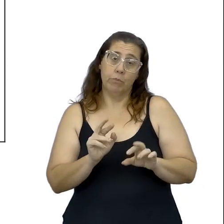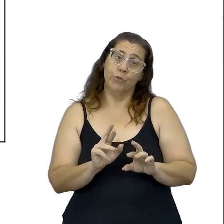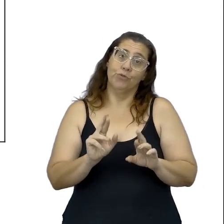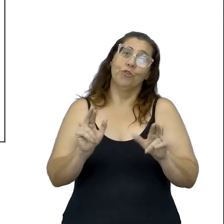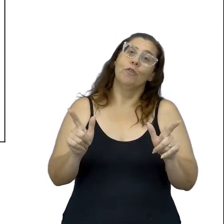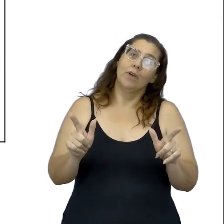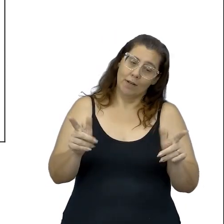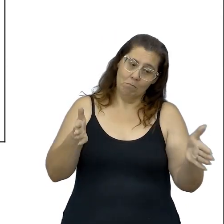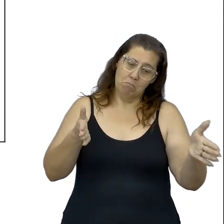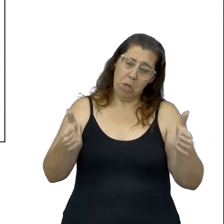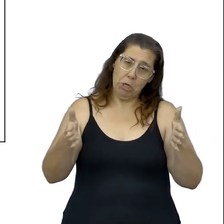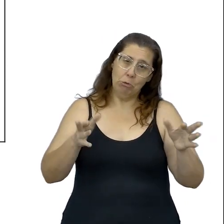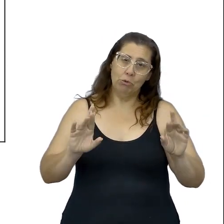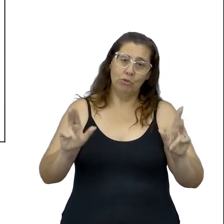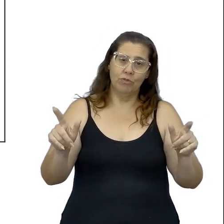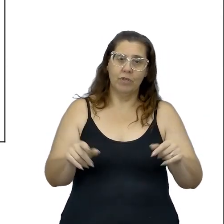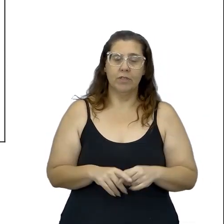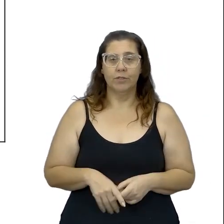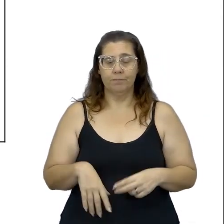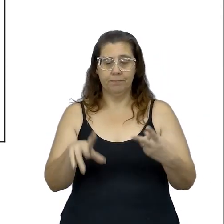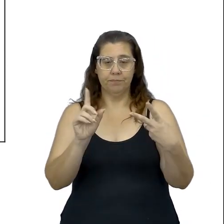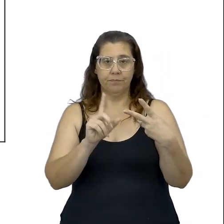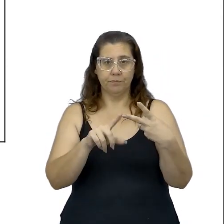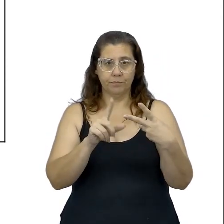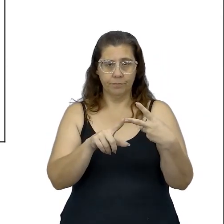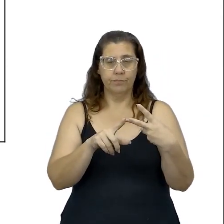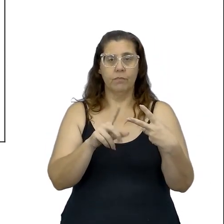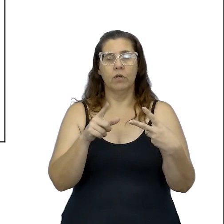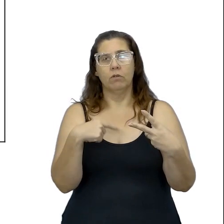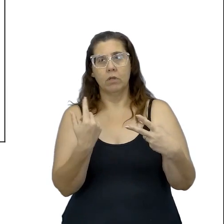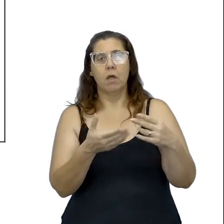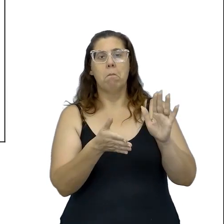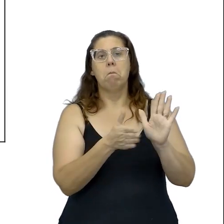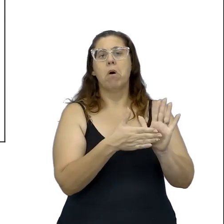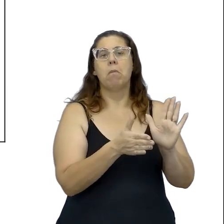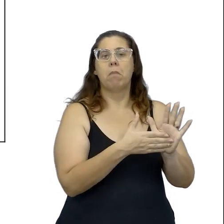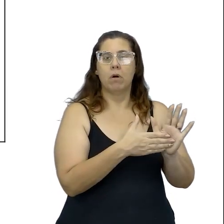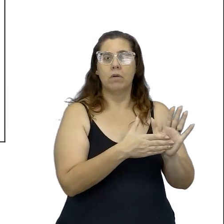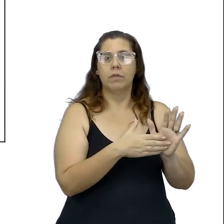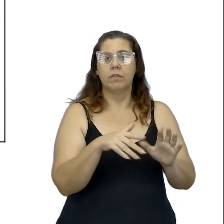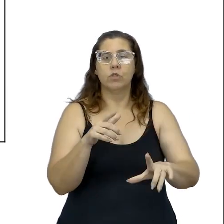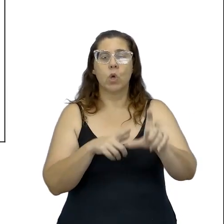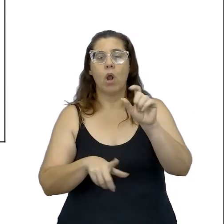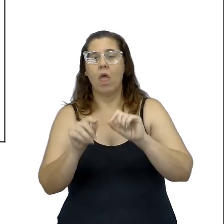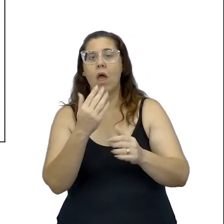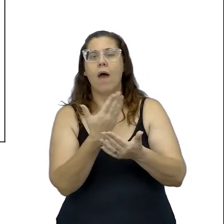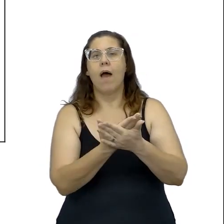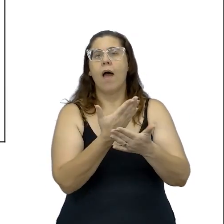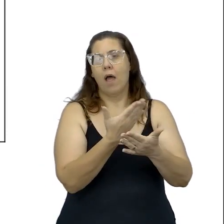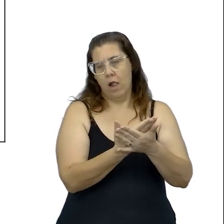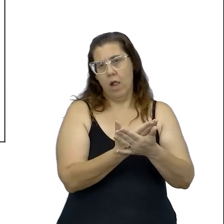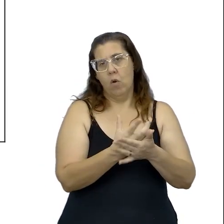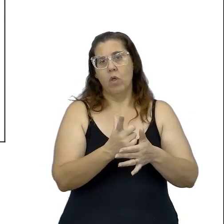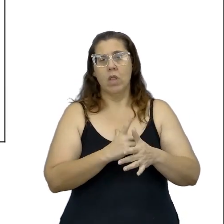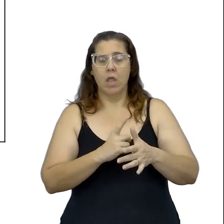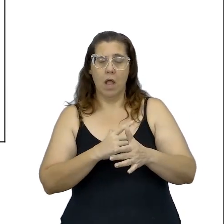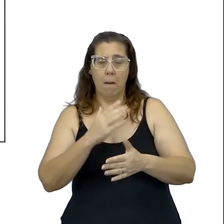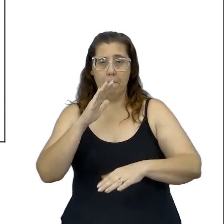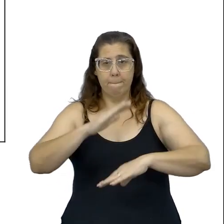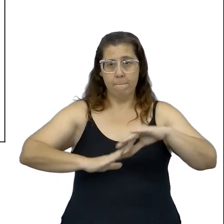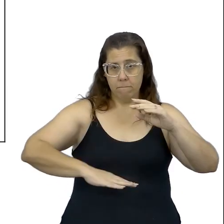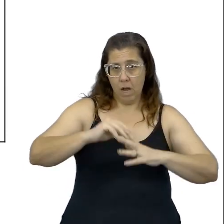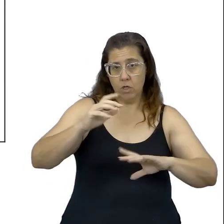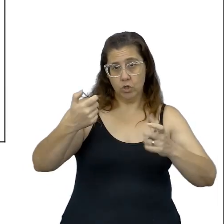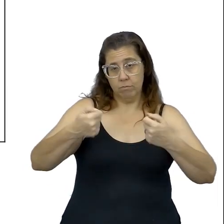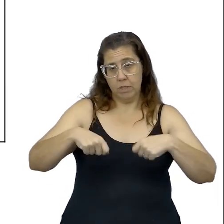também. Na segunda etapa, né, nós propomos selecionar as aulas que atendam às habilidades